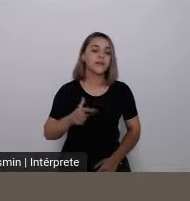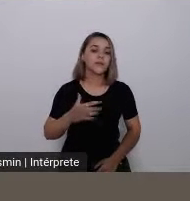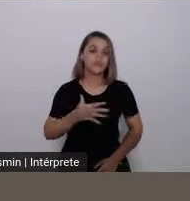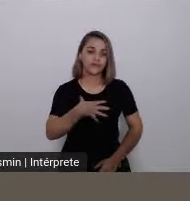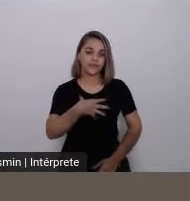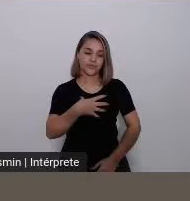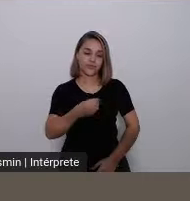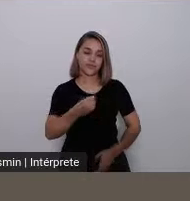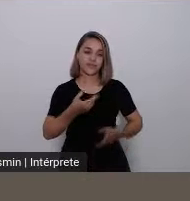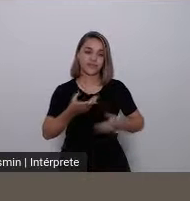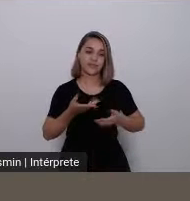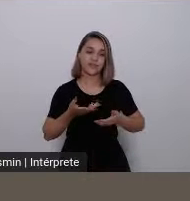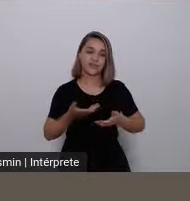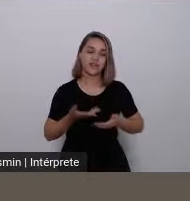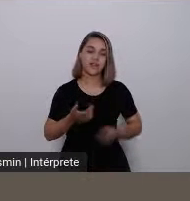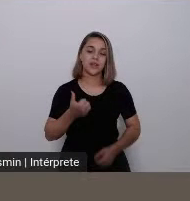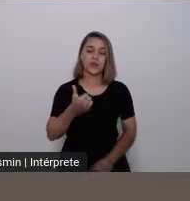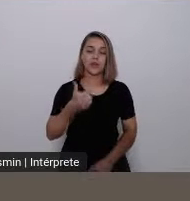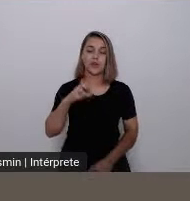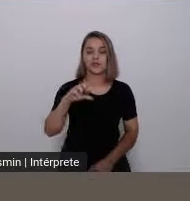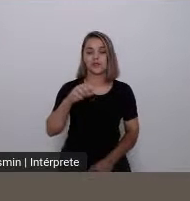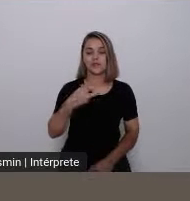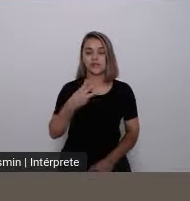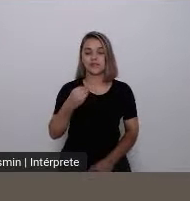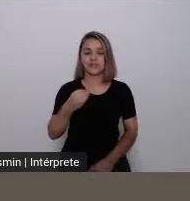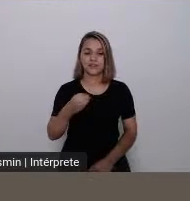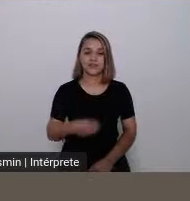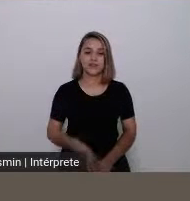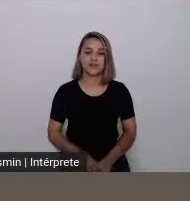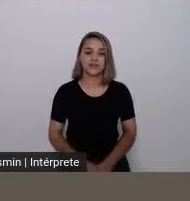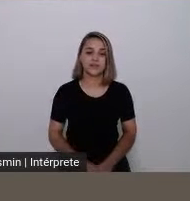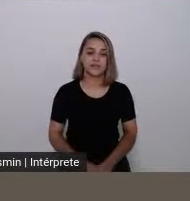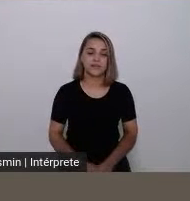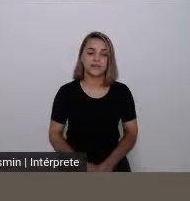de Andrade, em 1930.